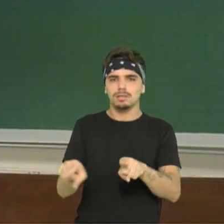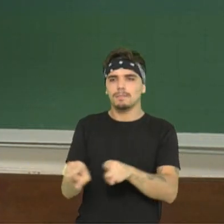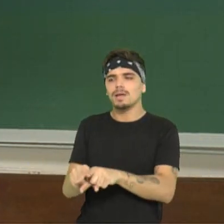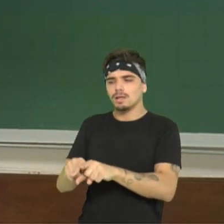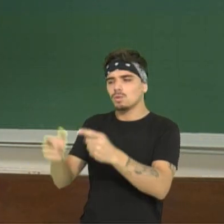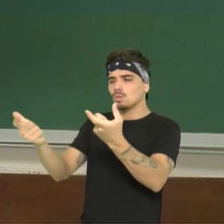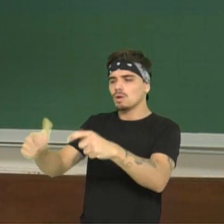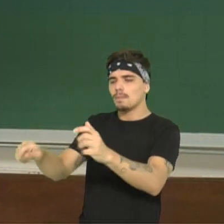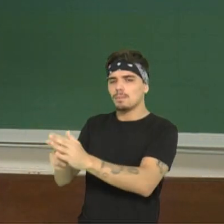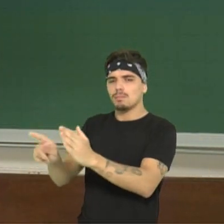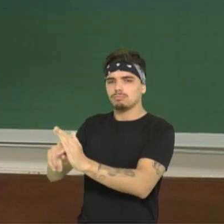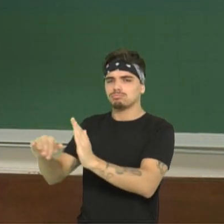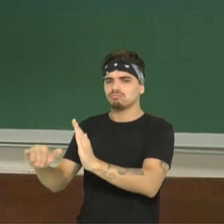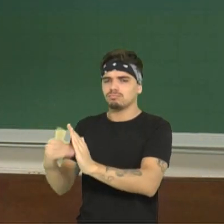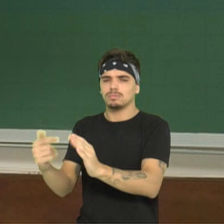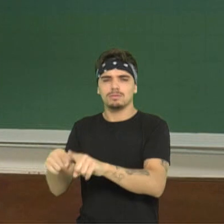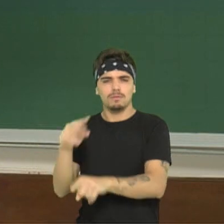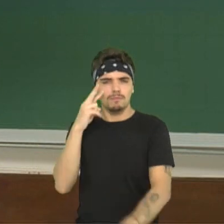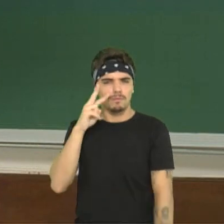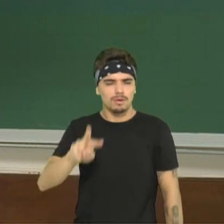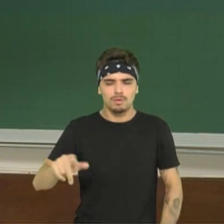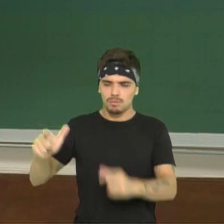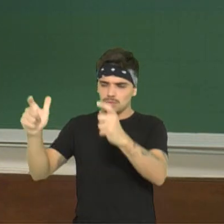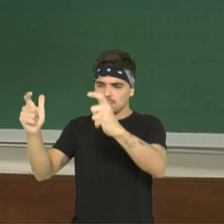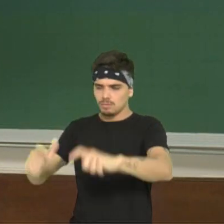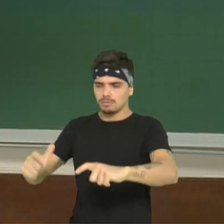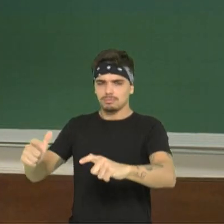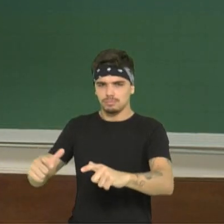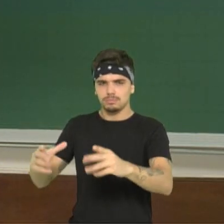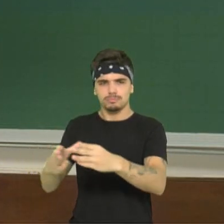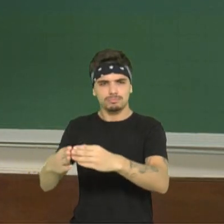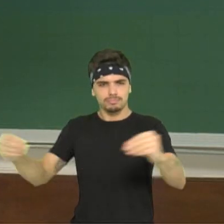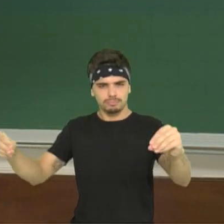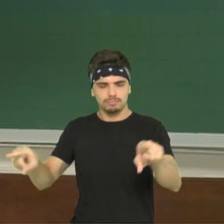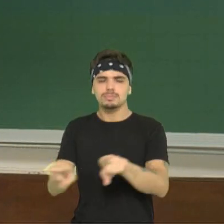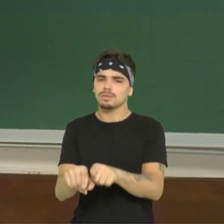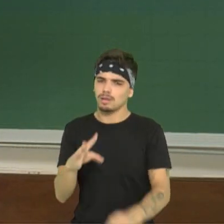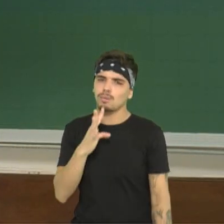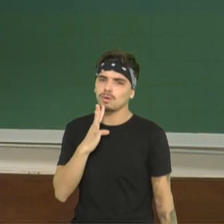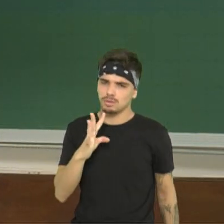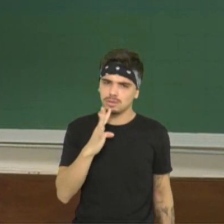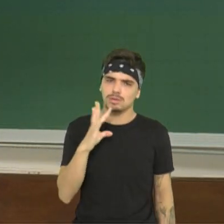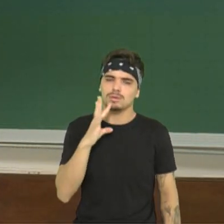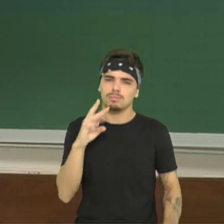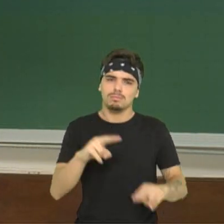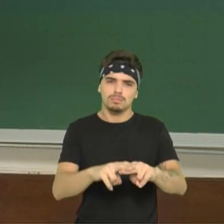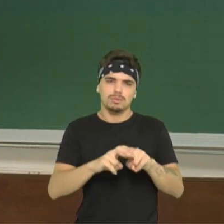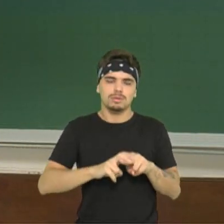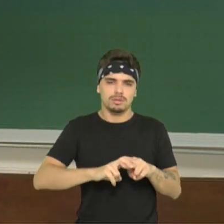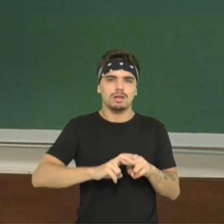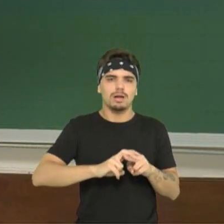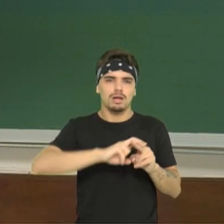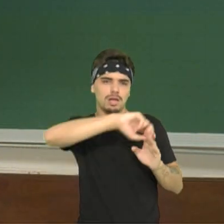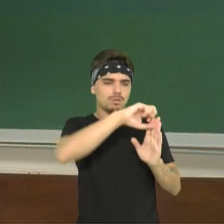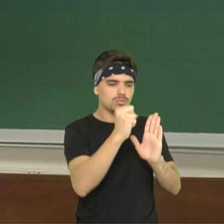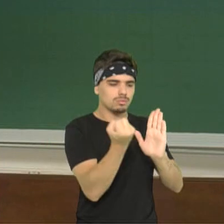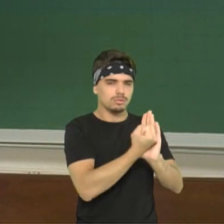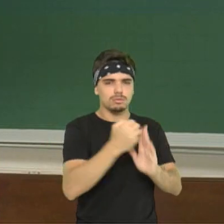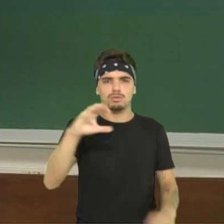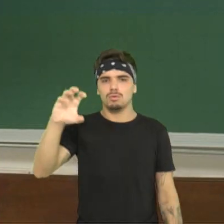extermínio. Vimos lá Auschwitz, né, que é um campo de extermínio aí muito conhecido porque é o símbolo do